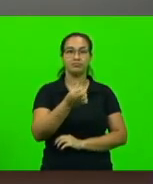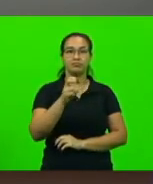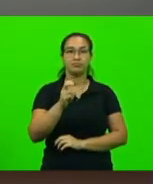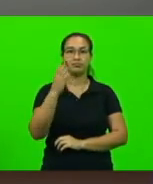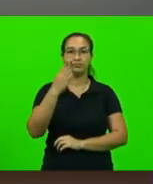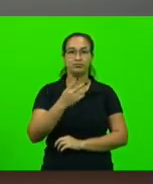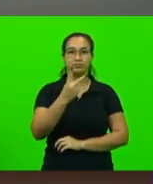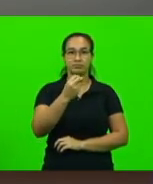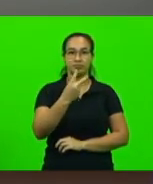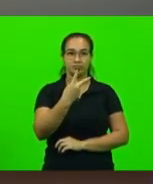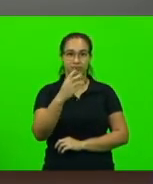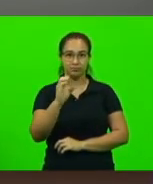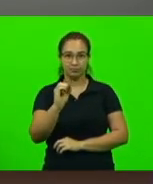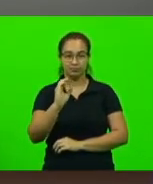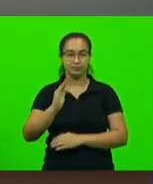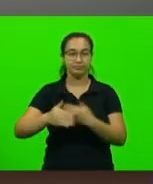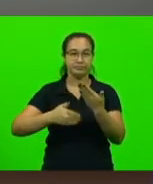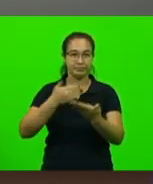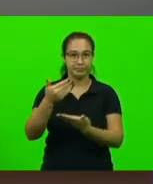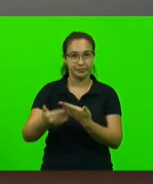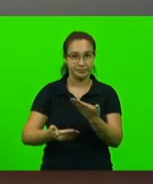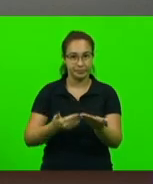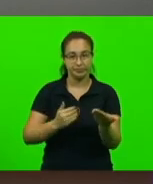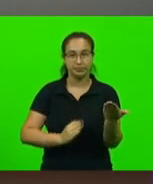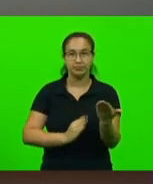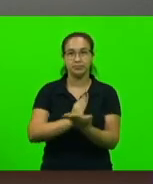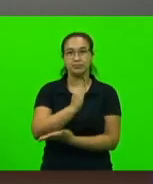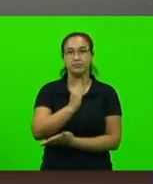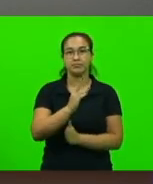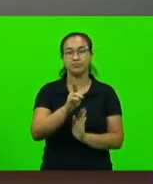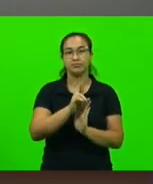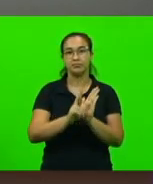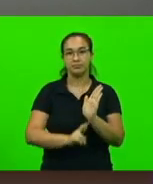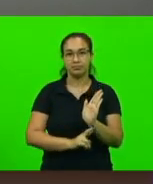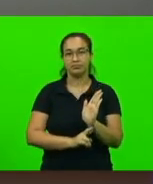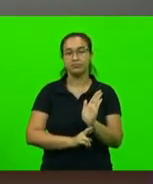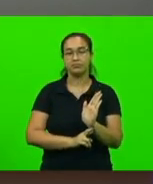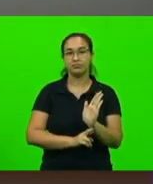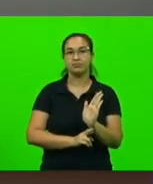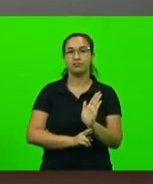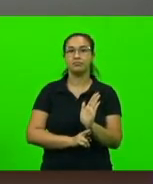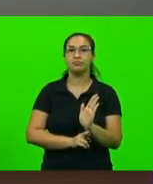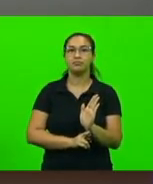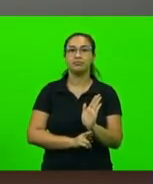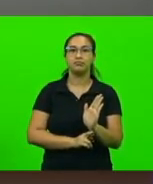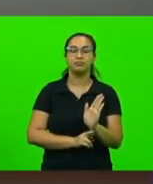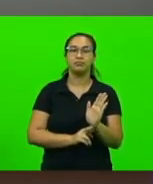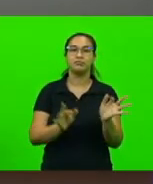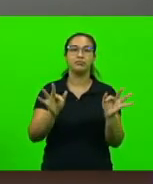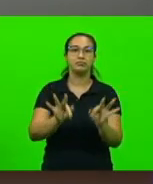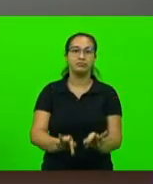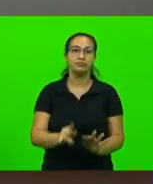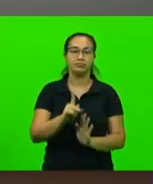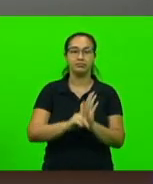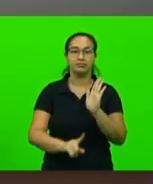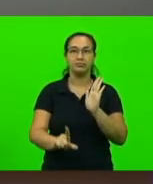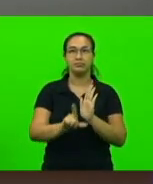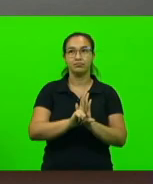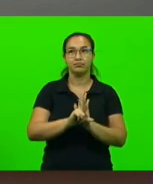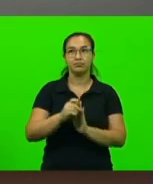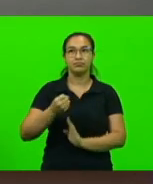165/2020. Na sequência, foram aprovadas as redações exaradas, redações finais, aos projetos de